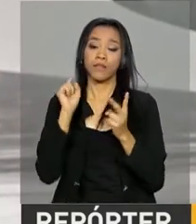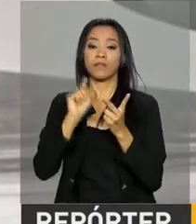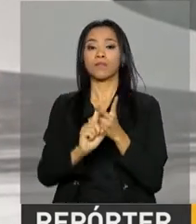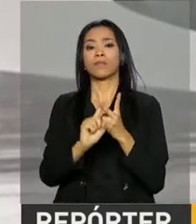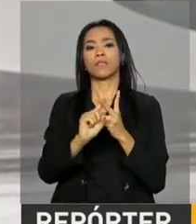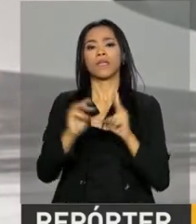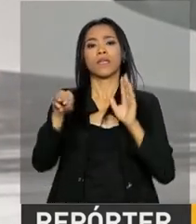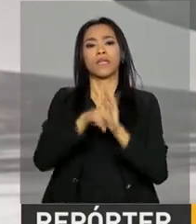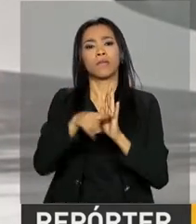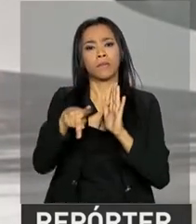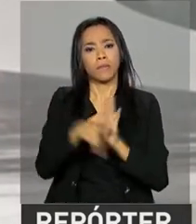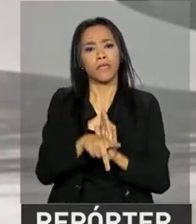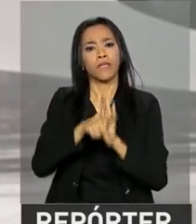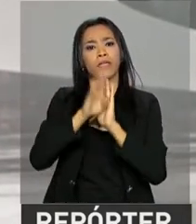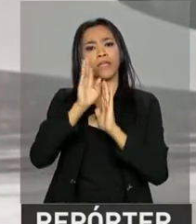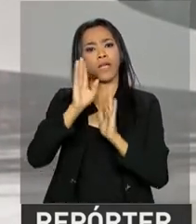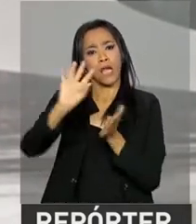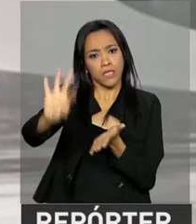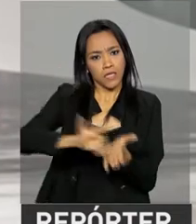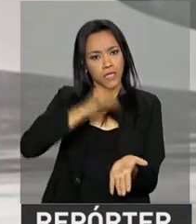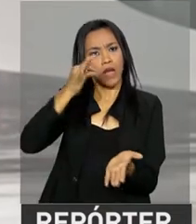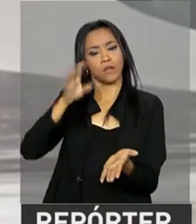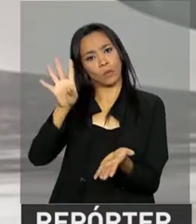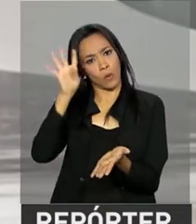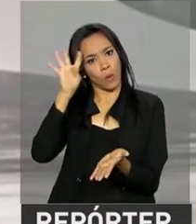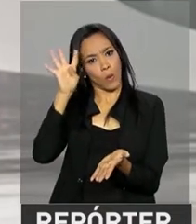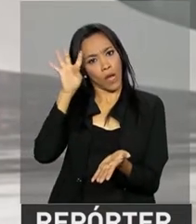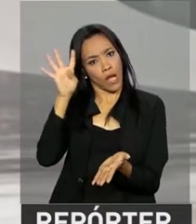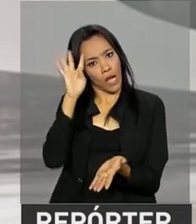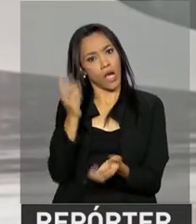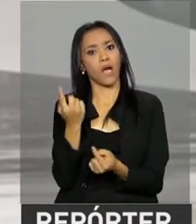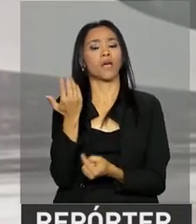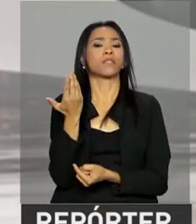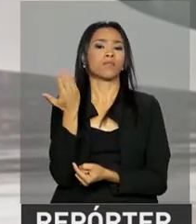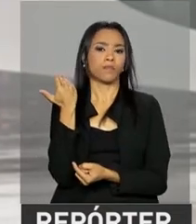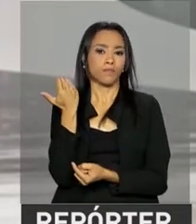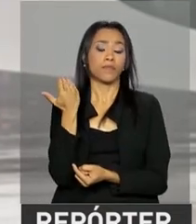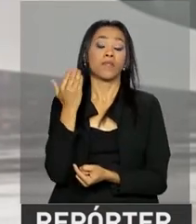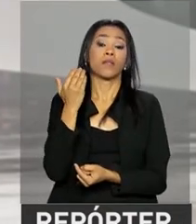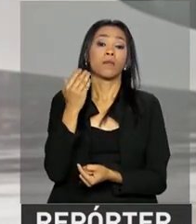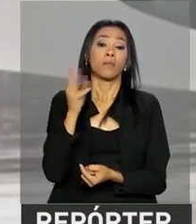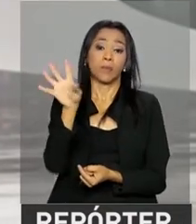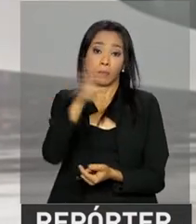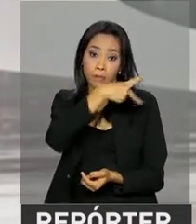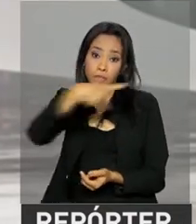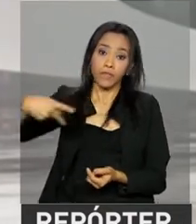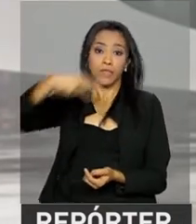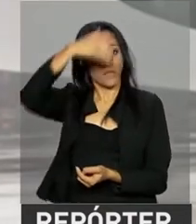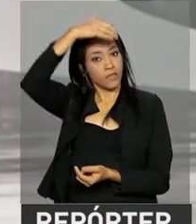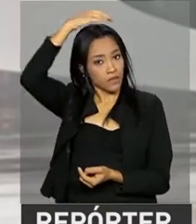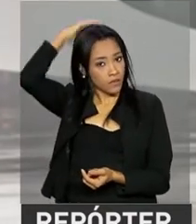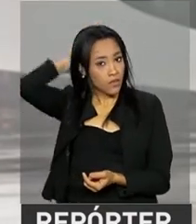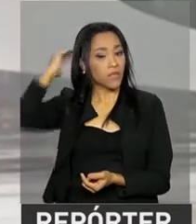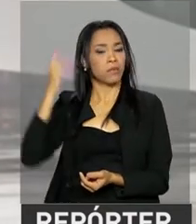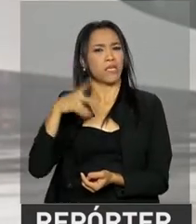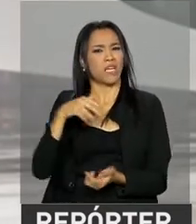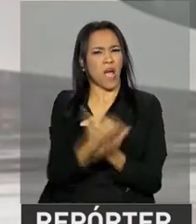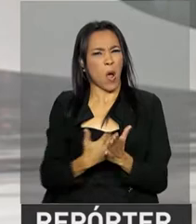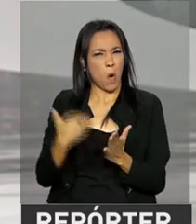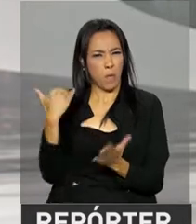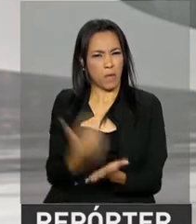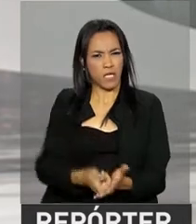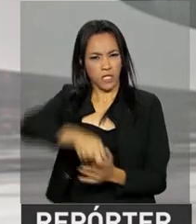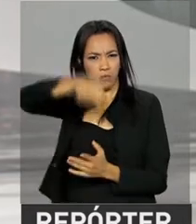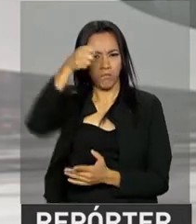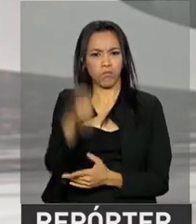provisória as cidades nesta quarta-feira pelo presidente michel temer é aumenta o rigor ea punição